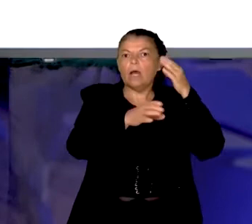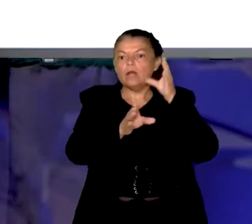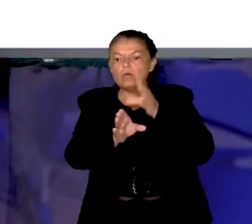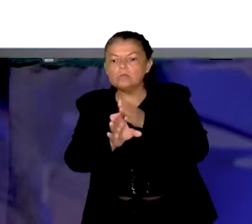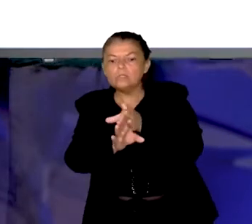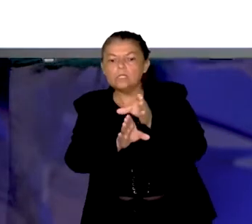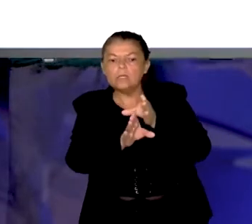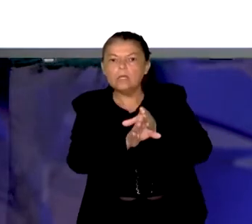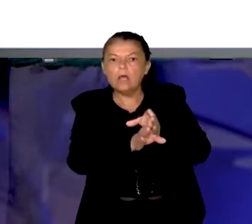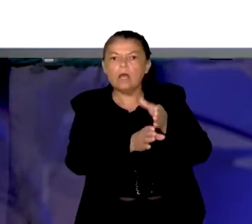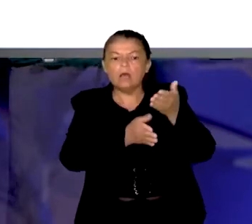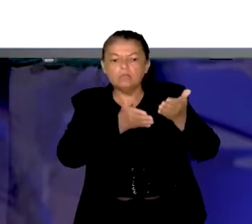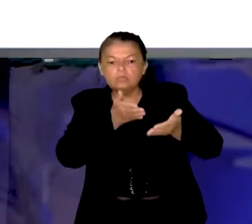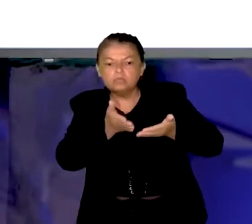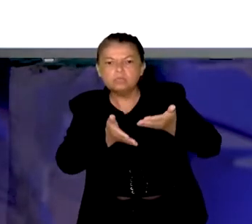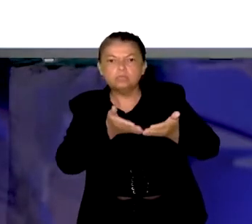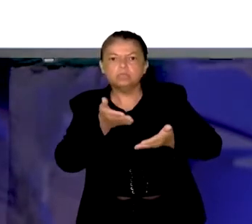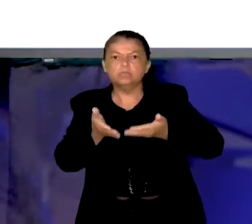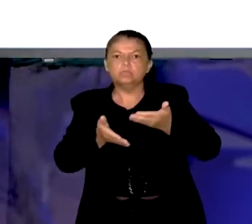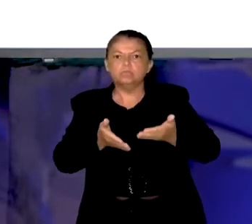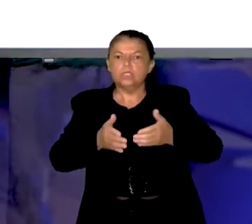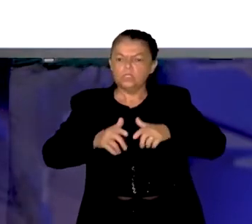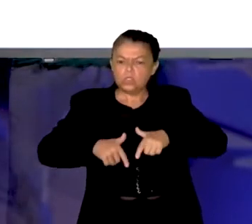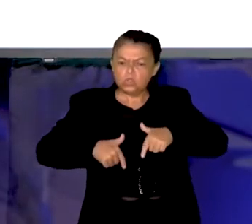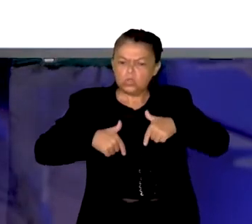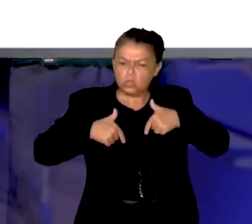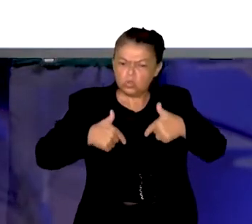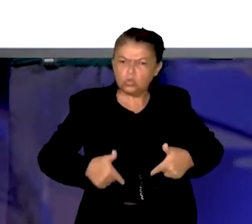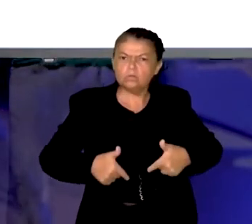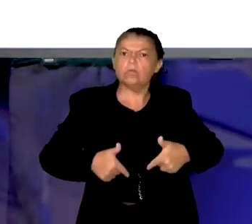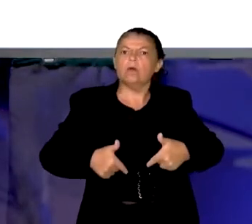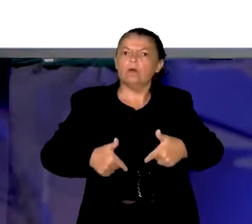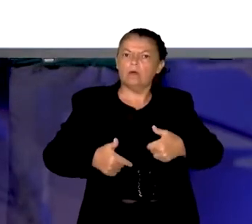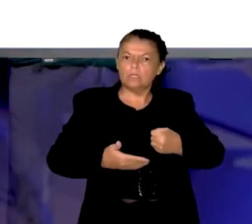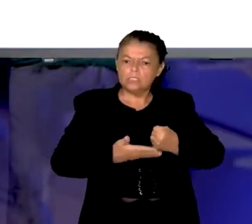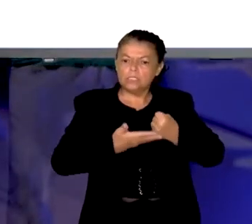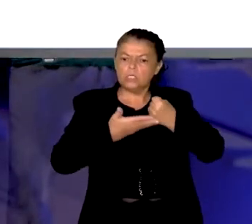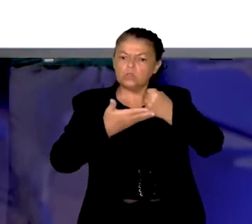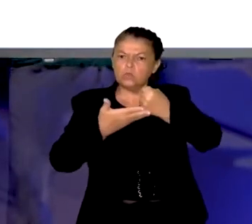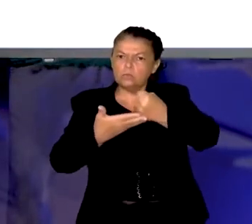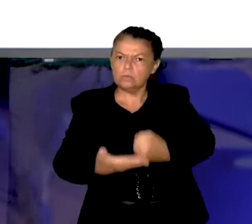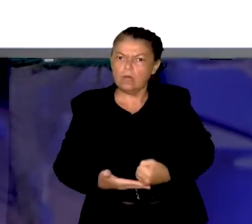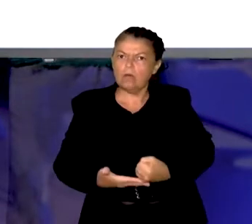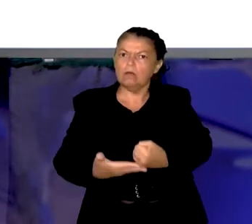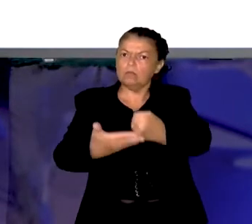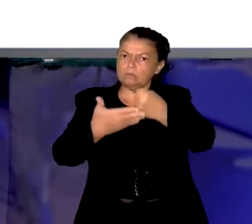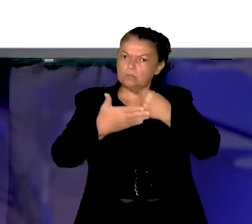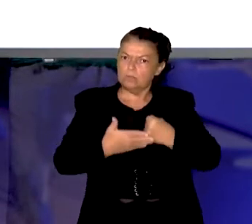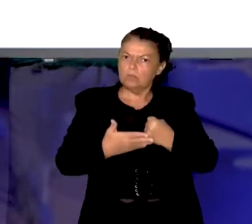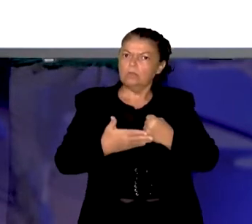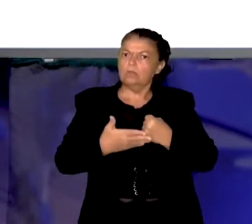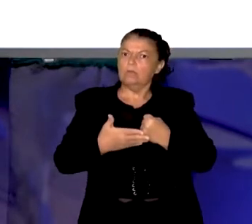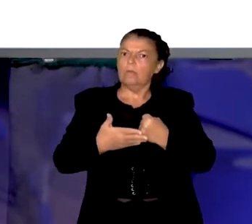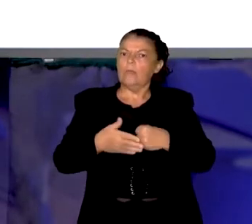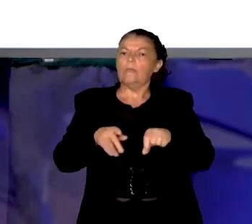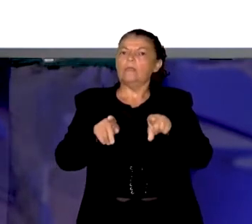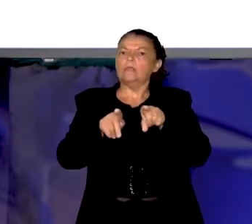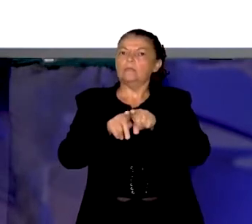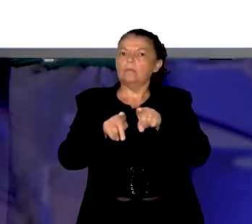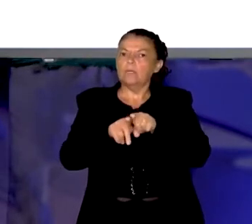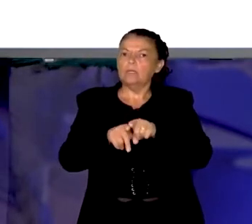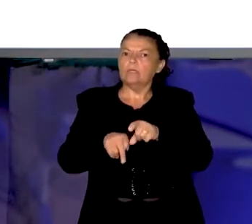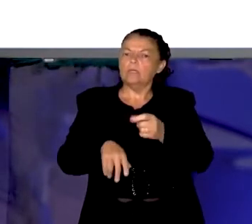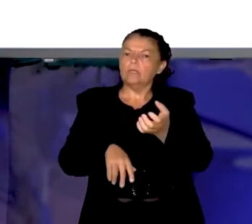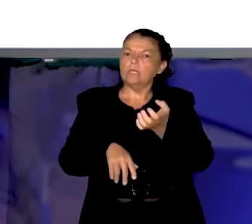pessoas ao seu redor e lutarem por uma causa comum. Mas nós estamos também querendo refletir, a